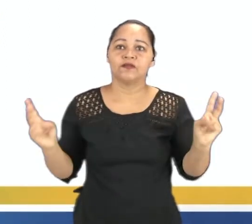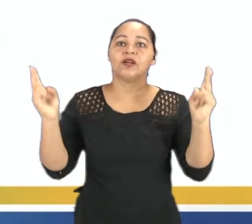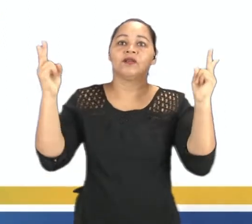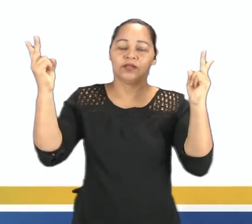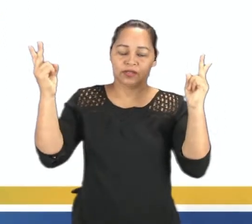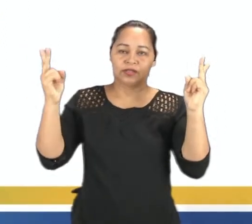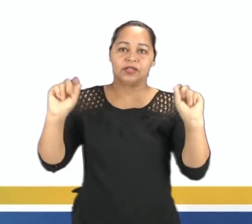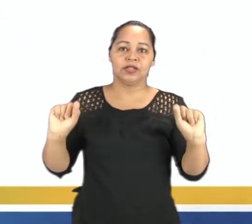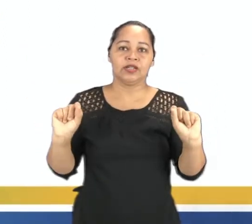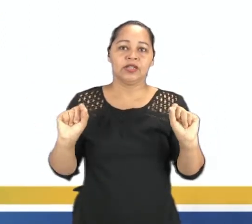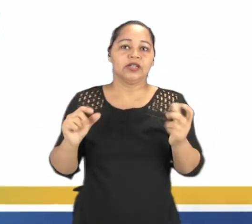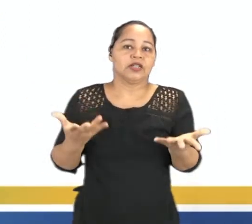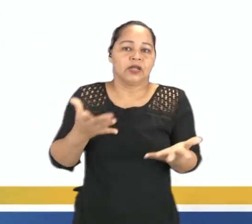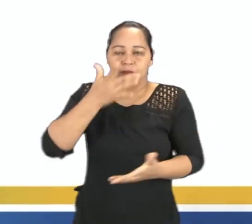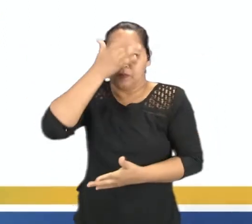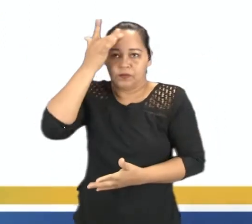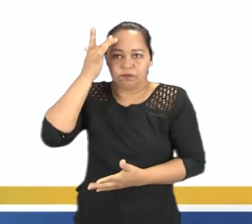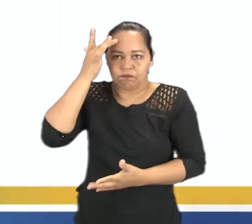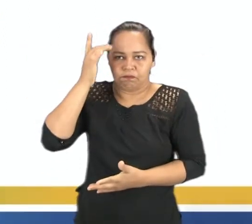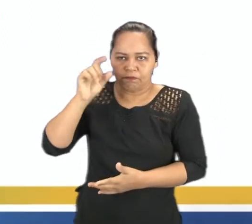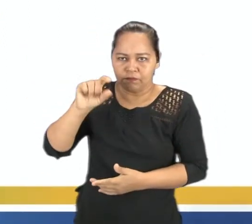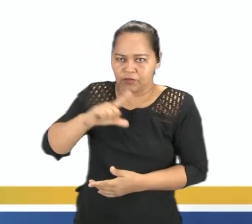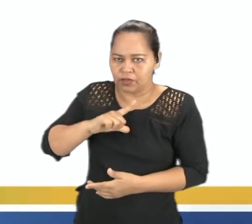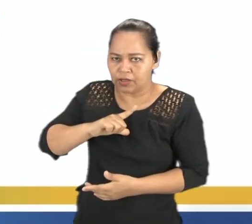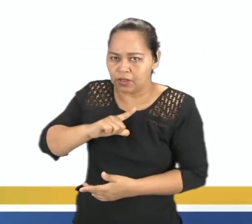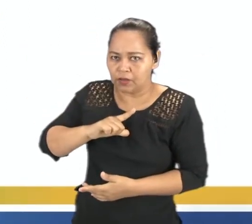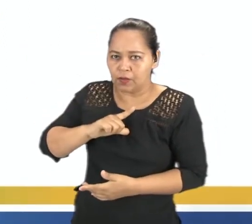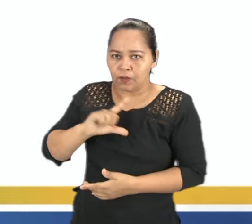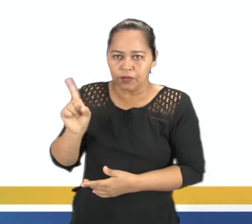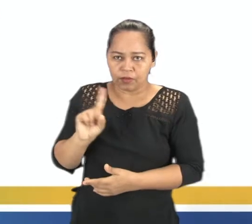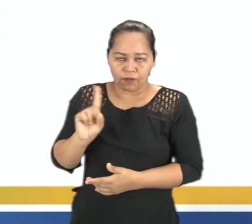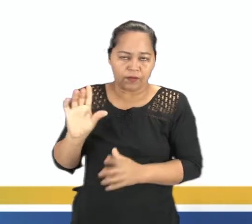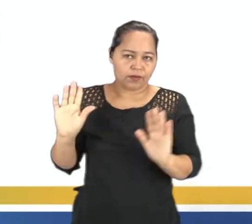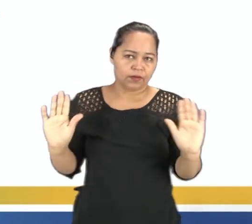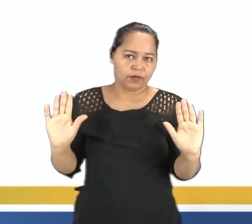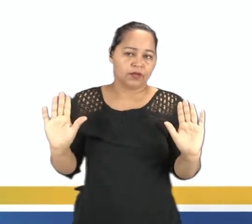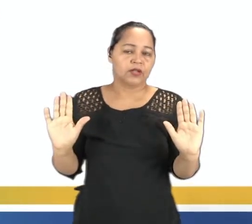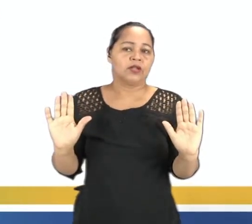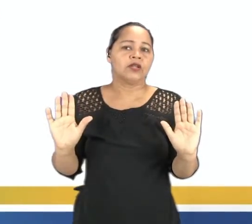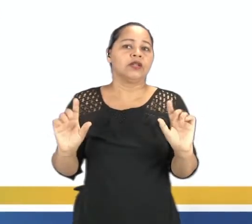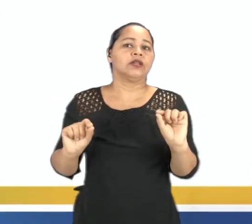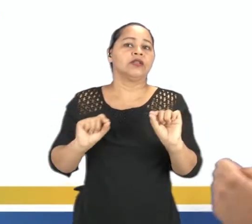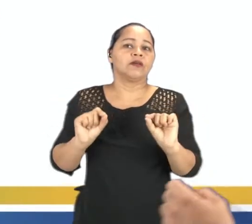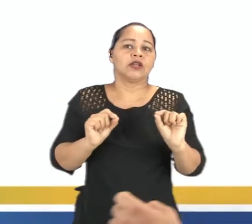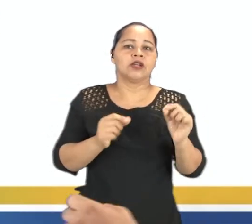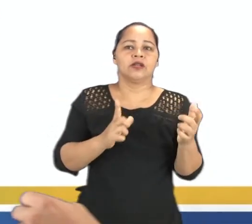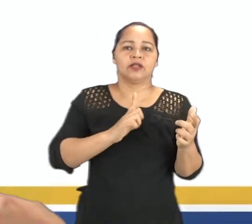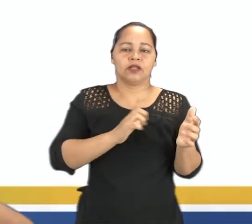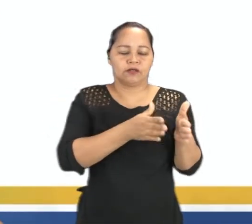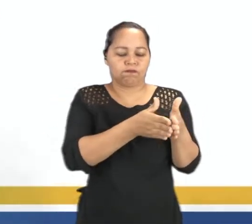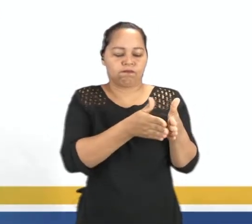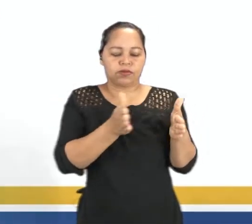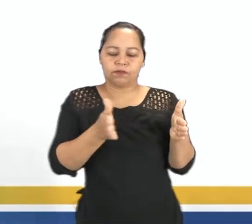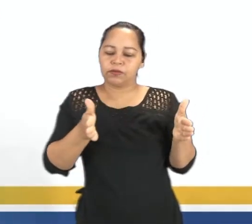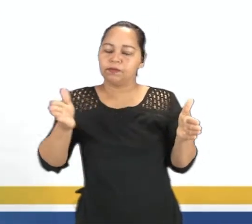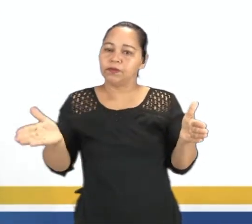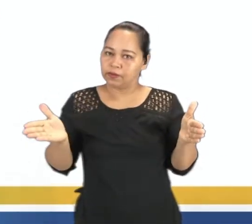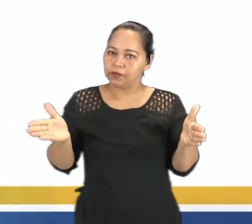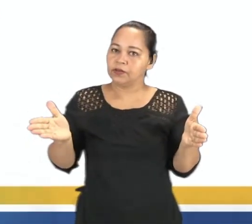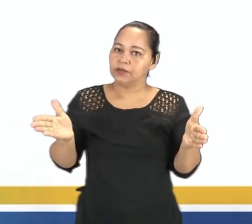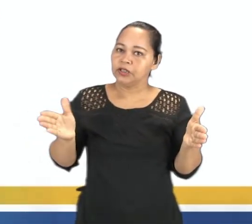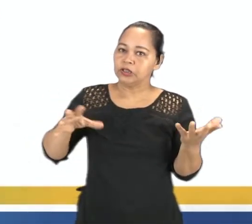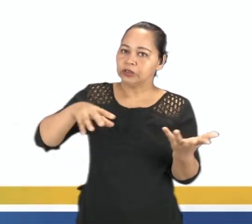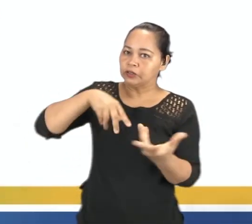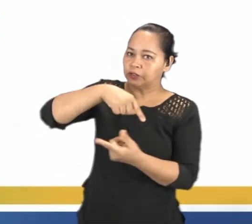tem e não quem é. E é nessa luta pelo poder, os valores e princípios que regem a relação humana,